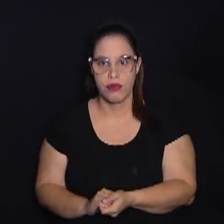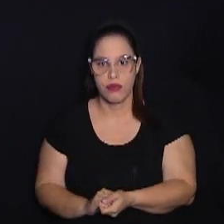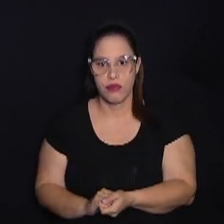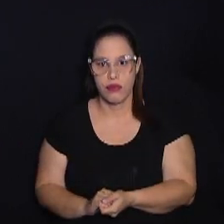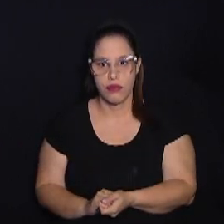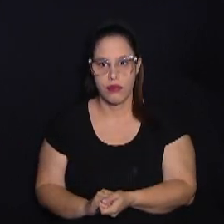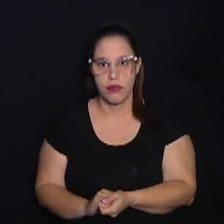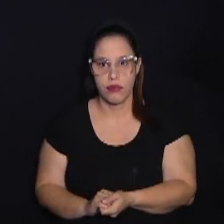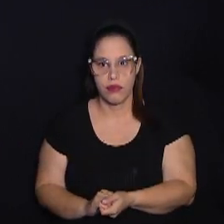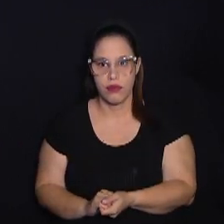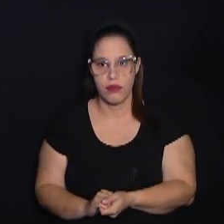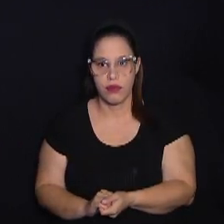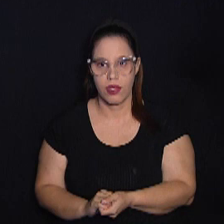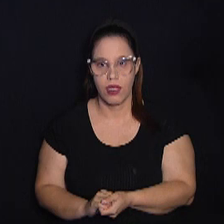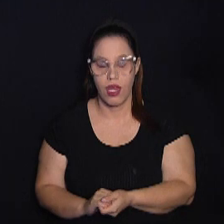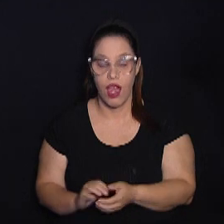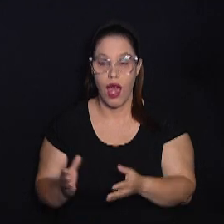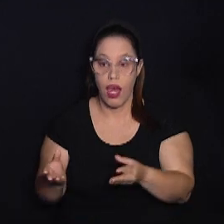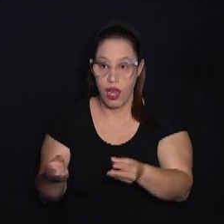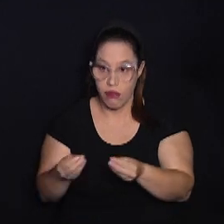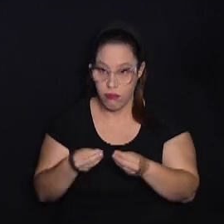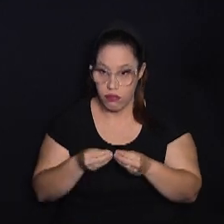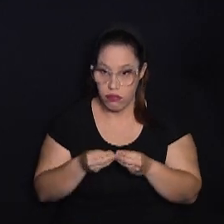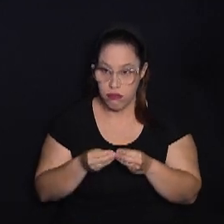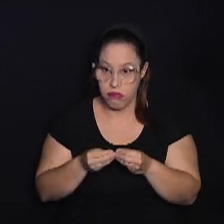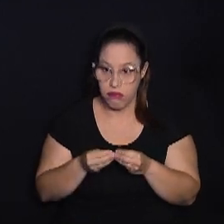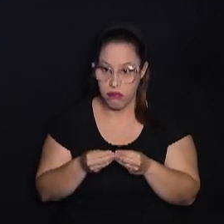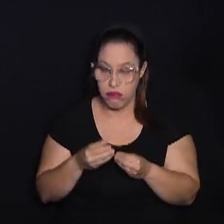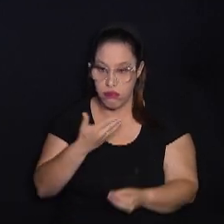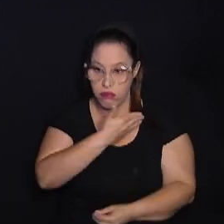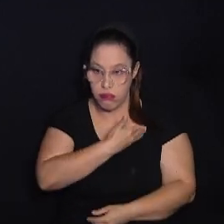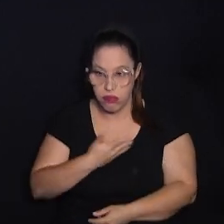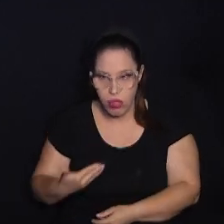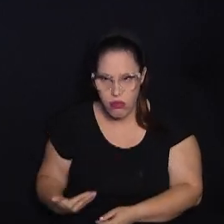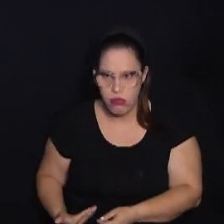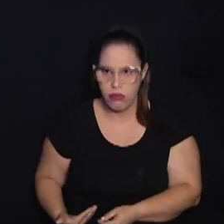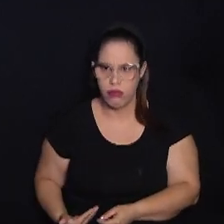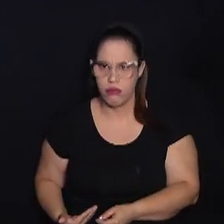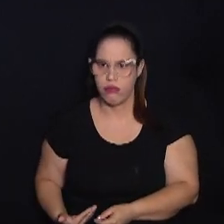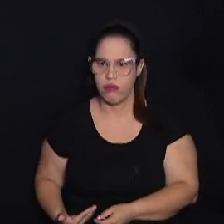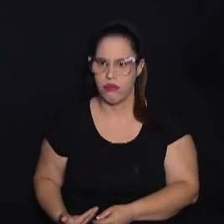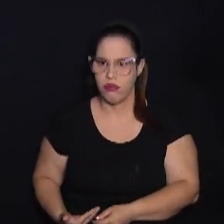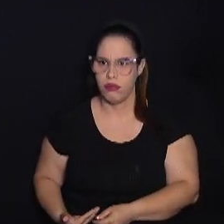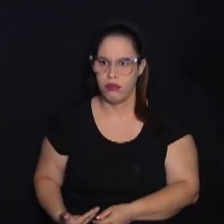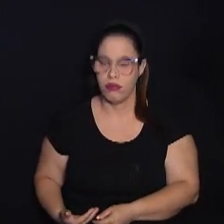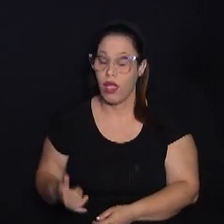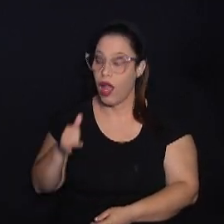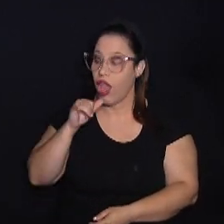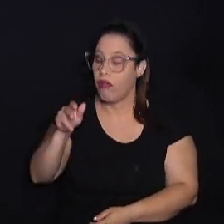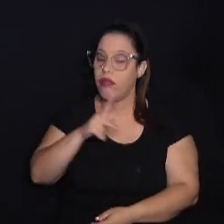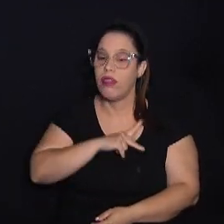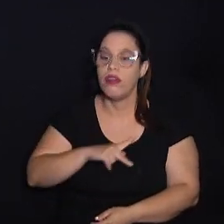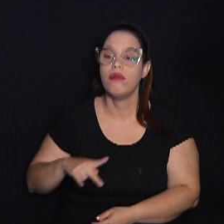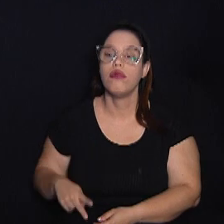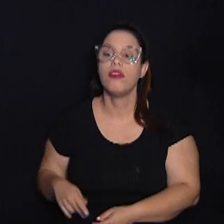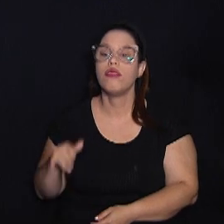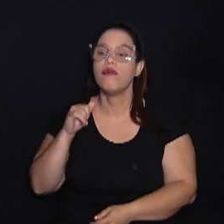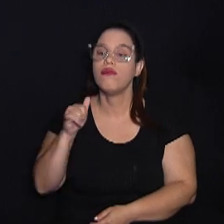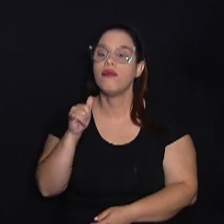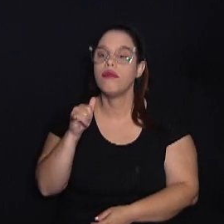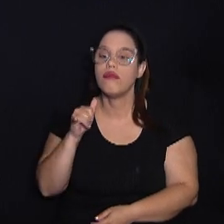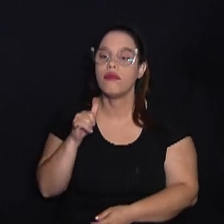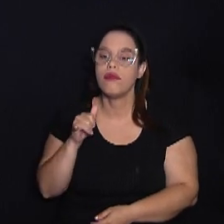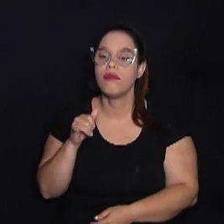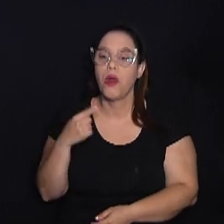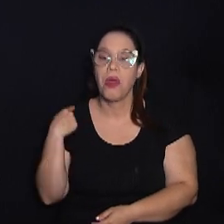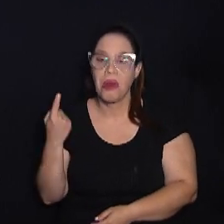tivemos a participação do poder público de uma forma maciça, e a fala do presidente foi essa: nós